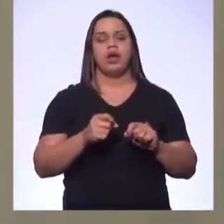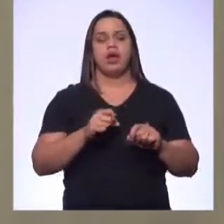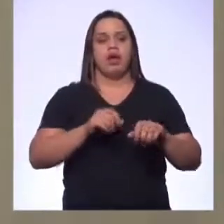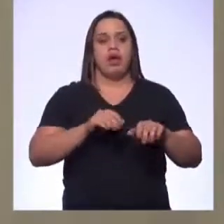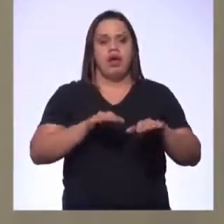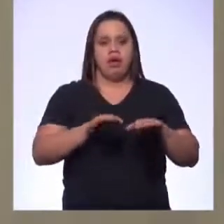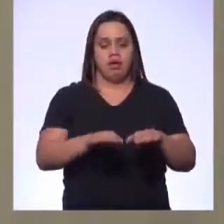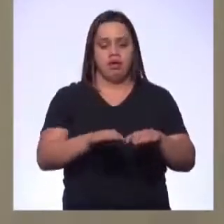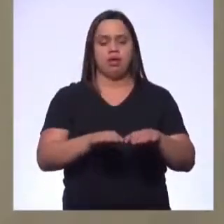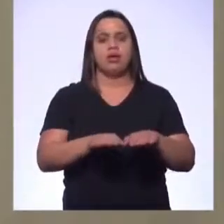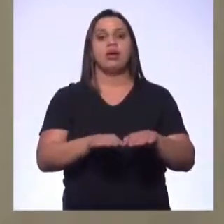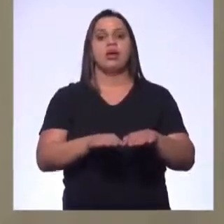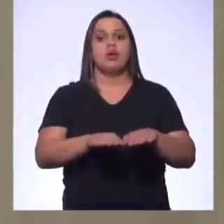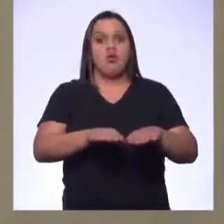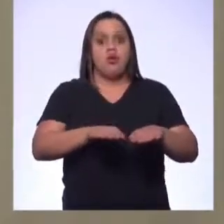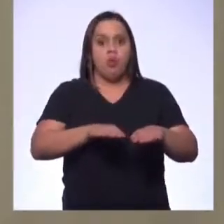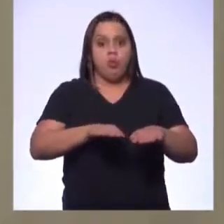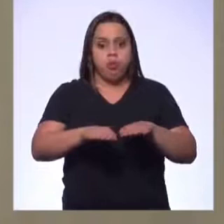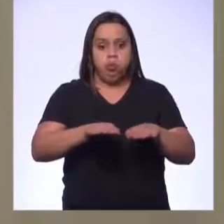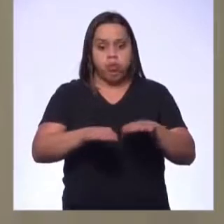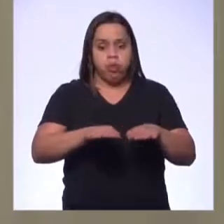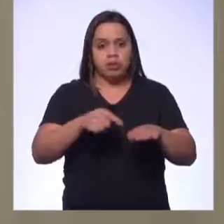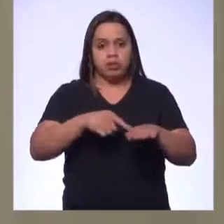certo nível de probabilidade